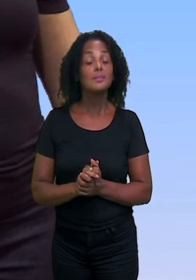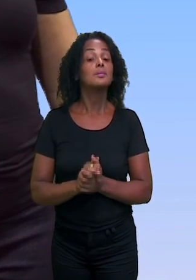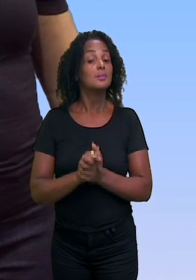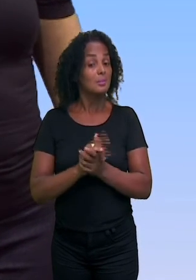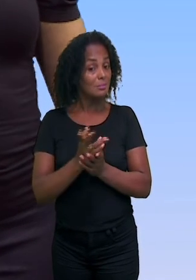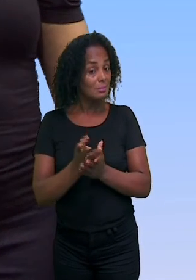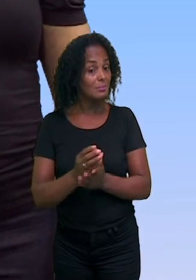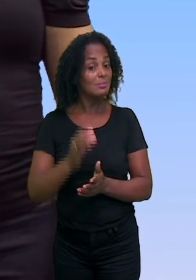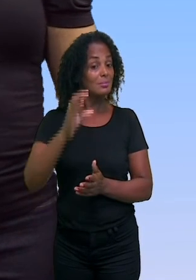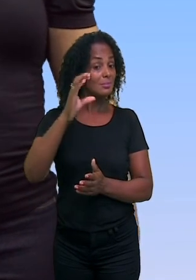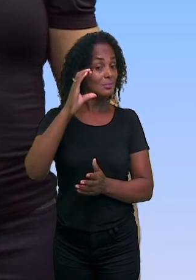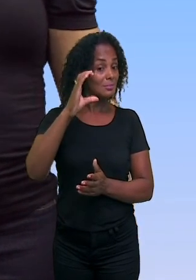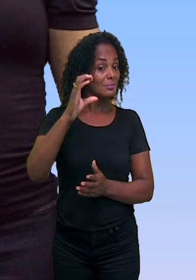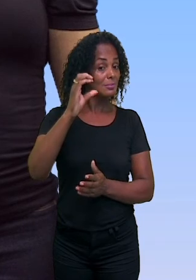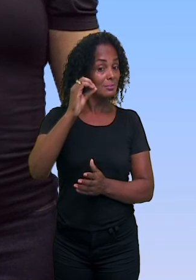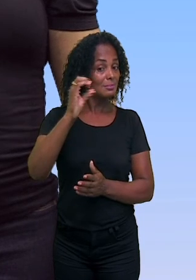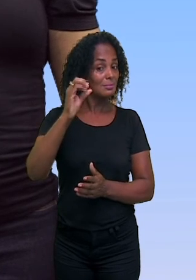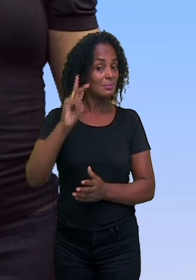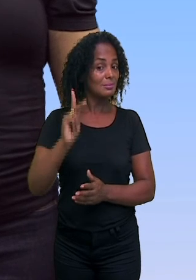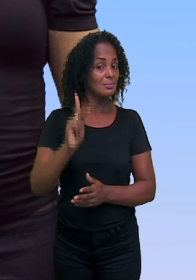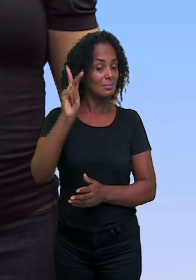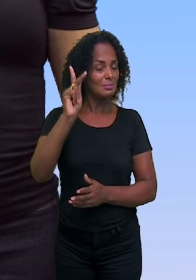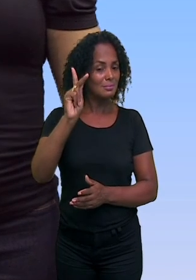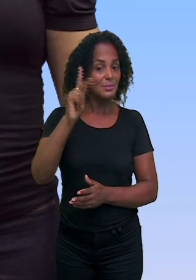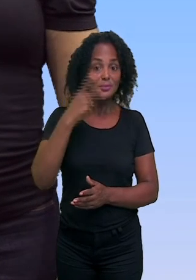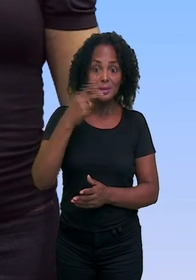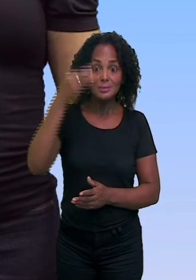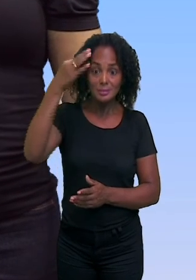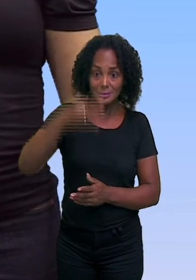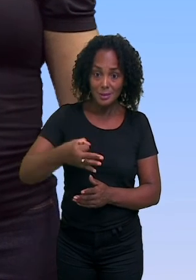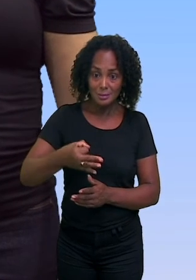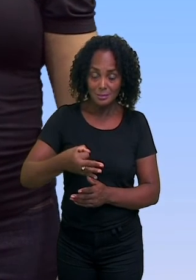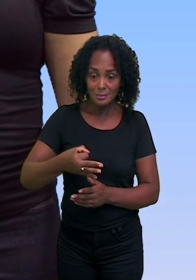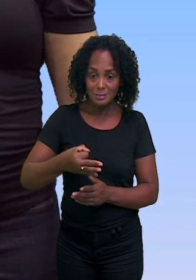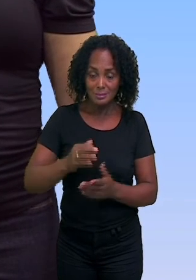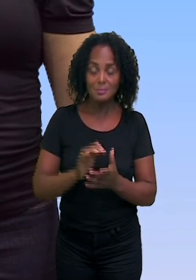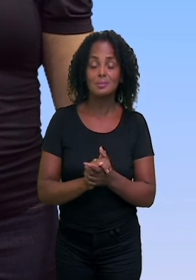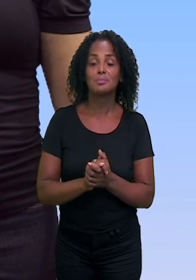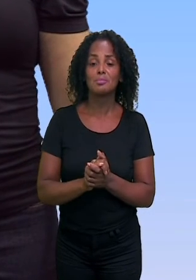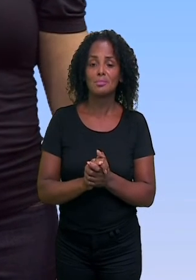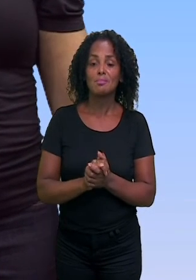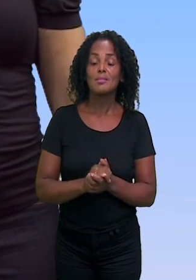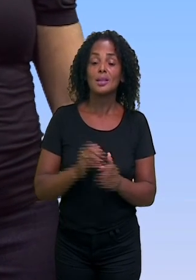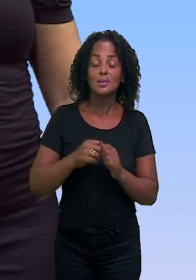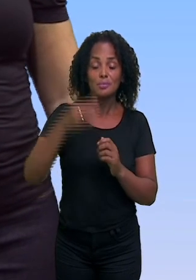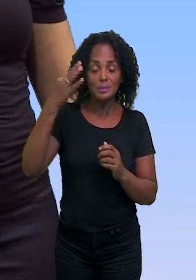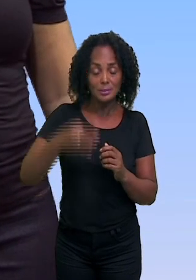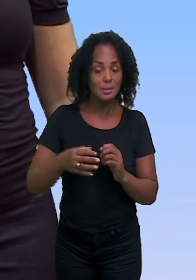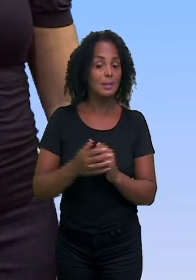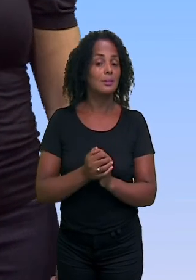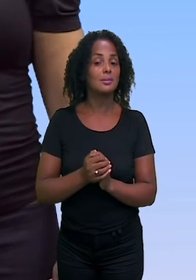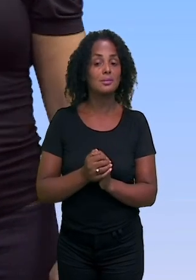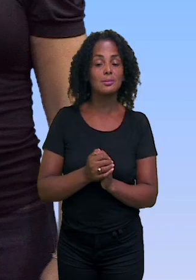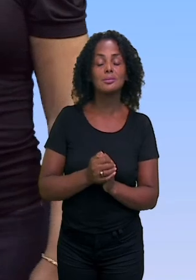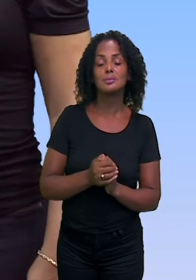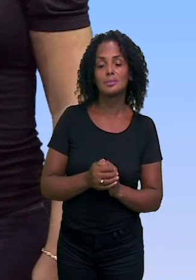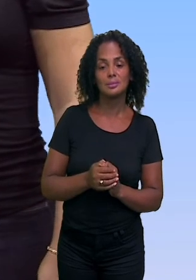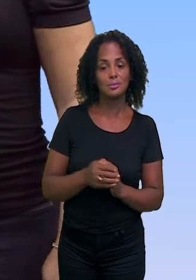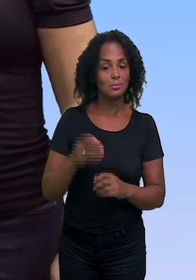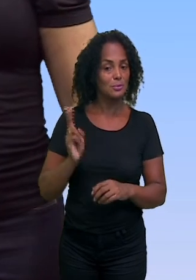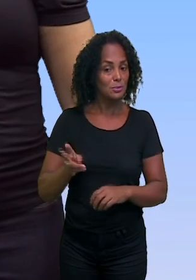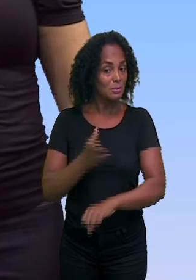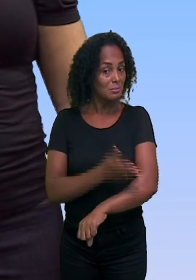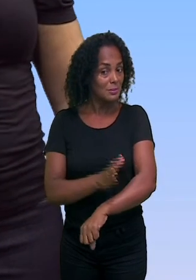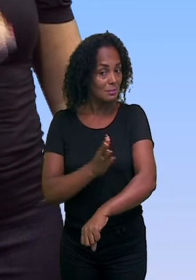e vamos conferir Olha lá e aí acertaram se acertou coloca um certo do lado senão não desista continue praticando